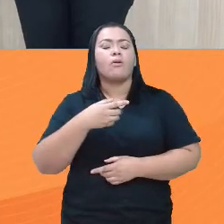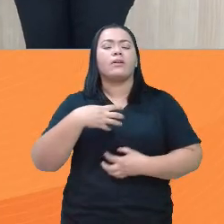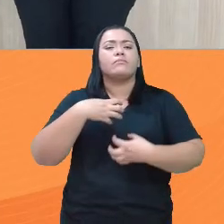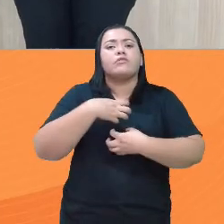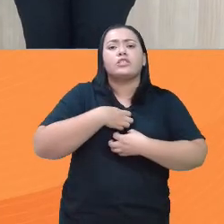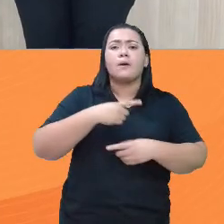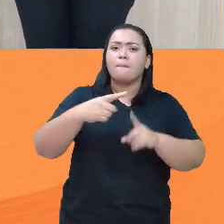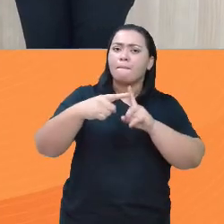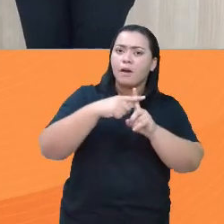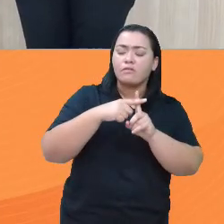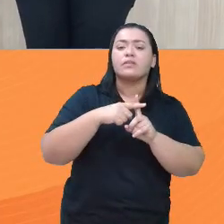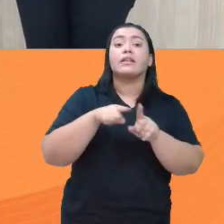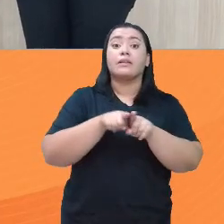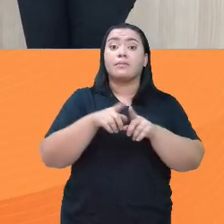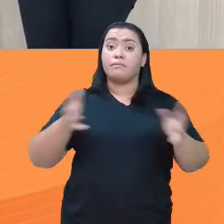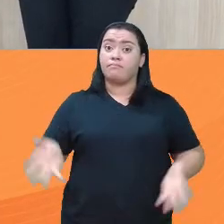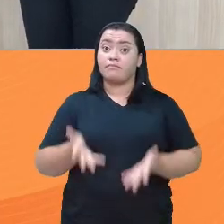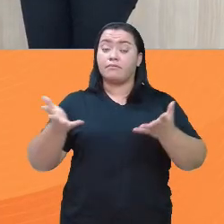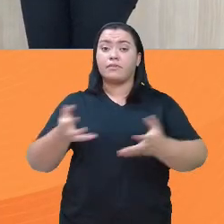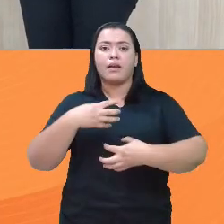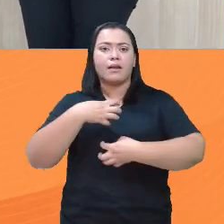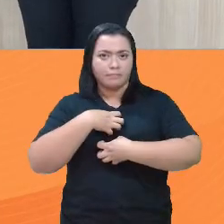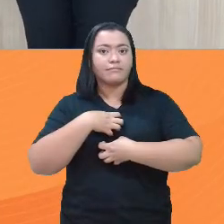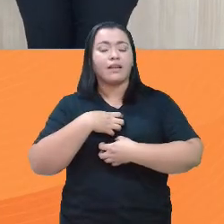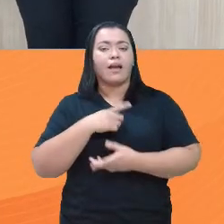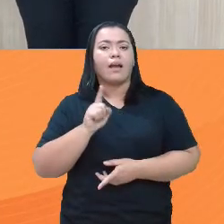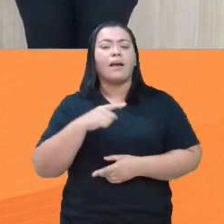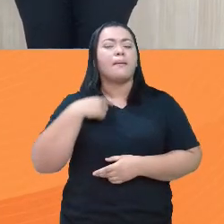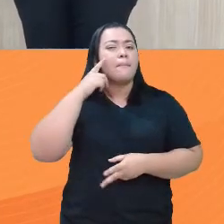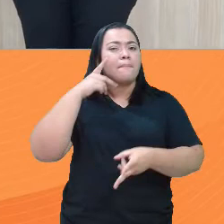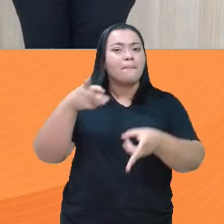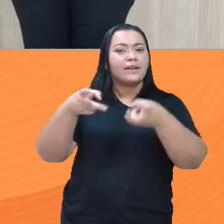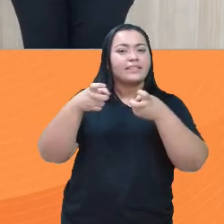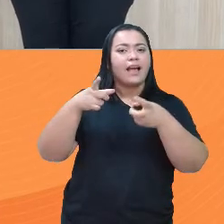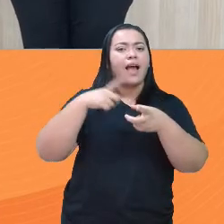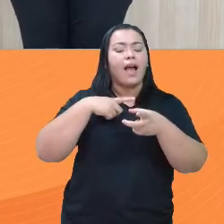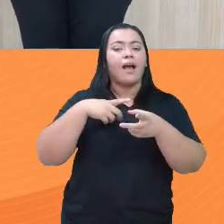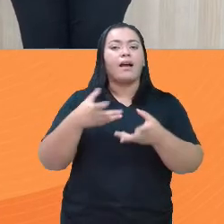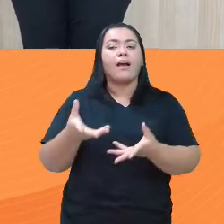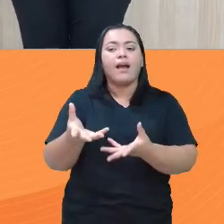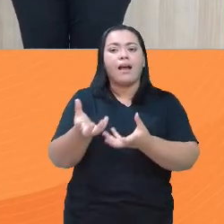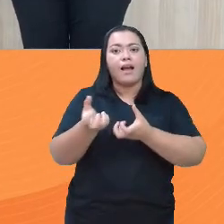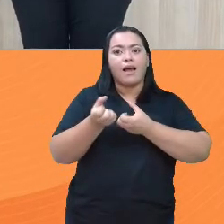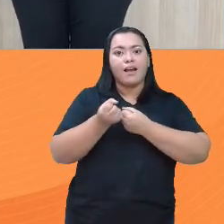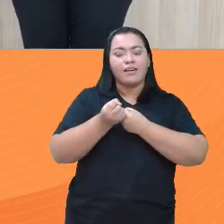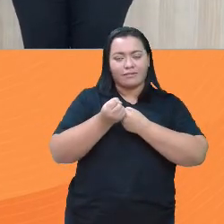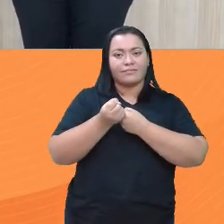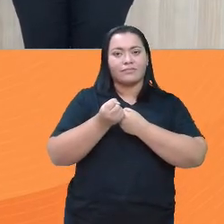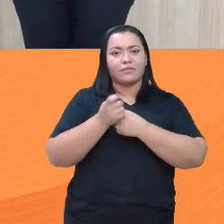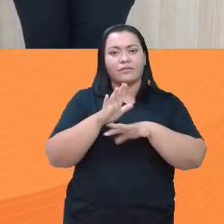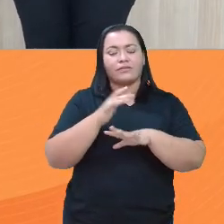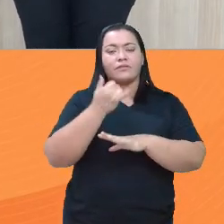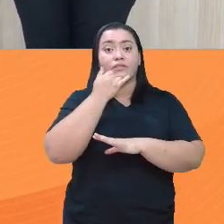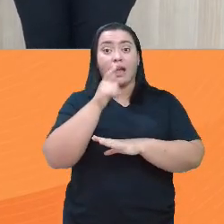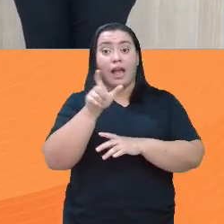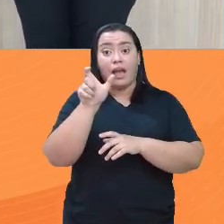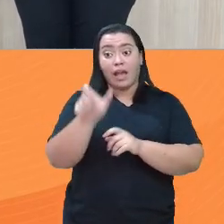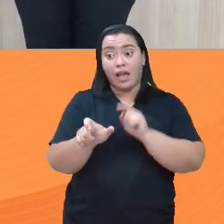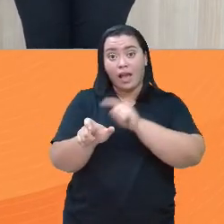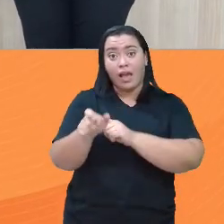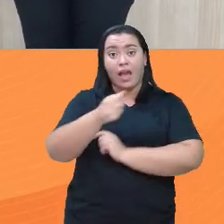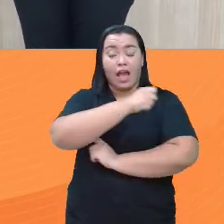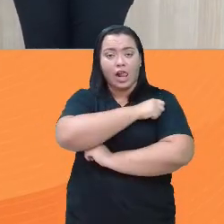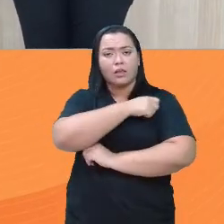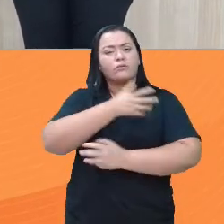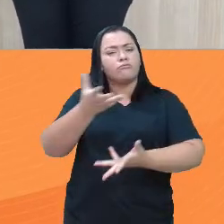positivas, emoções que impulsionam, a gente percebe que a receptividade do estudante, ela vai se